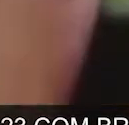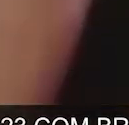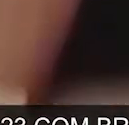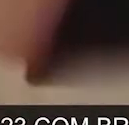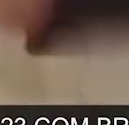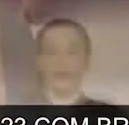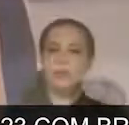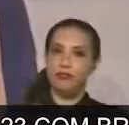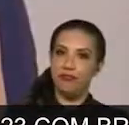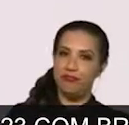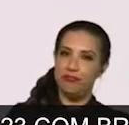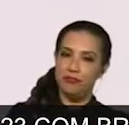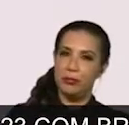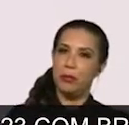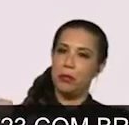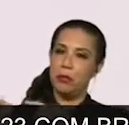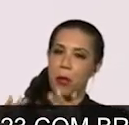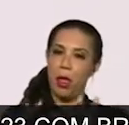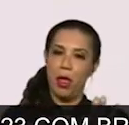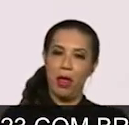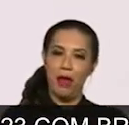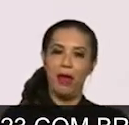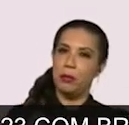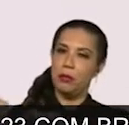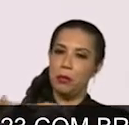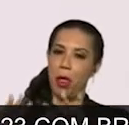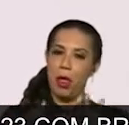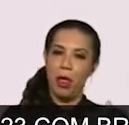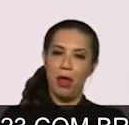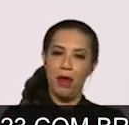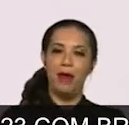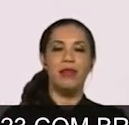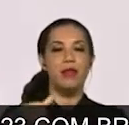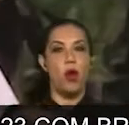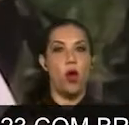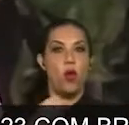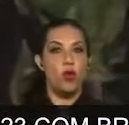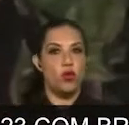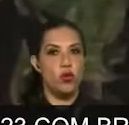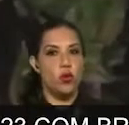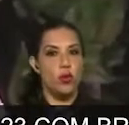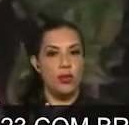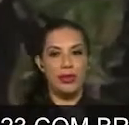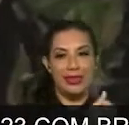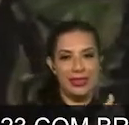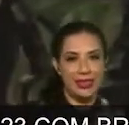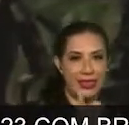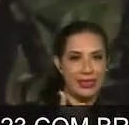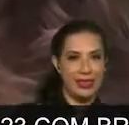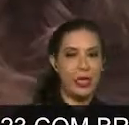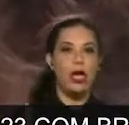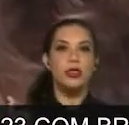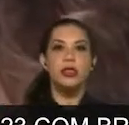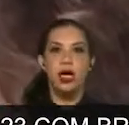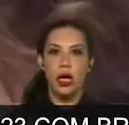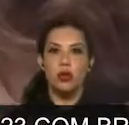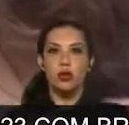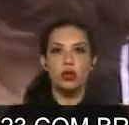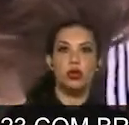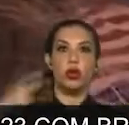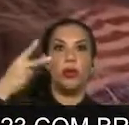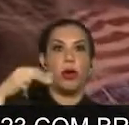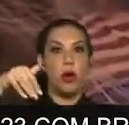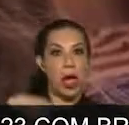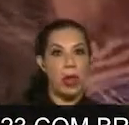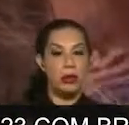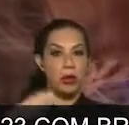JR 23. Eles compareceram em peso nas urnas. O número de eleitores com 16 e 17 anos mais que dobrou